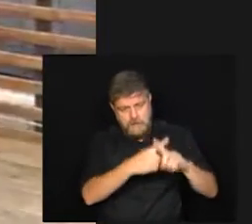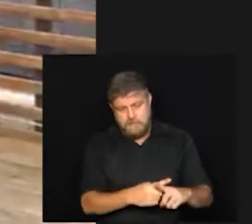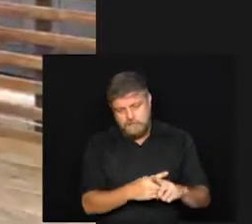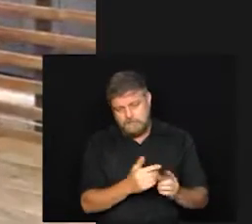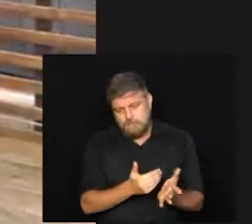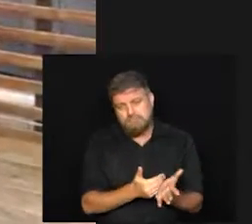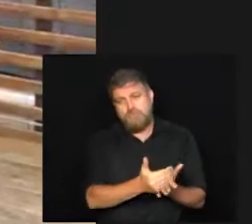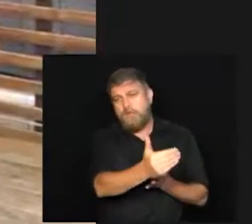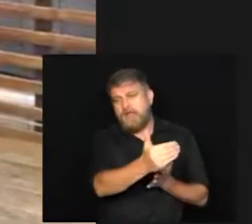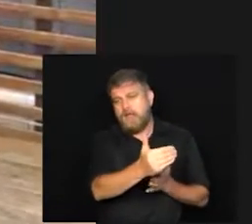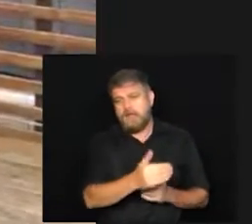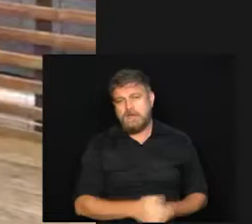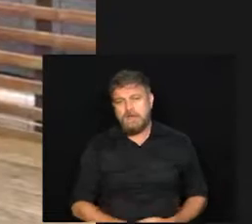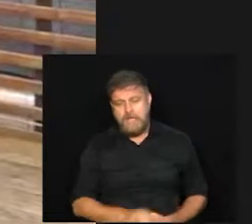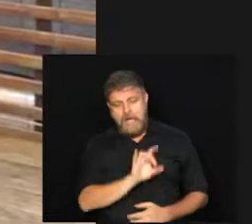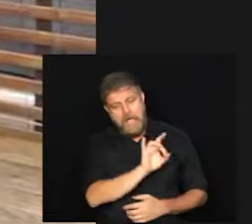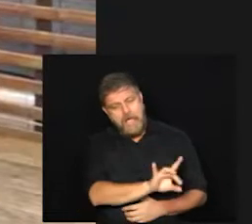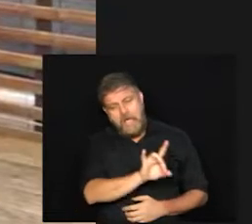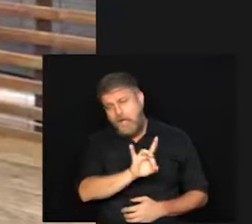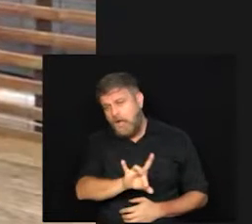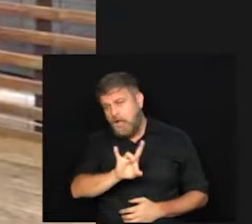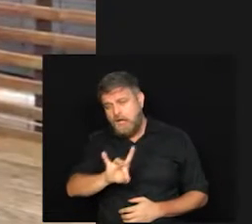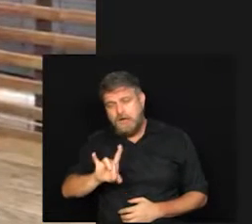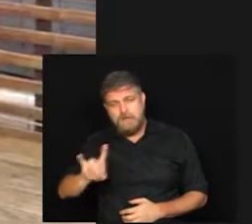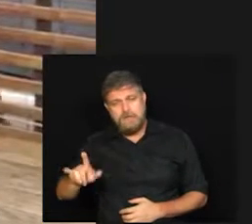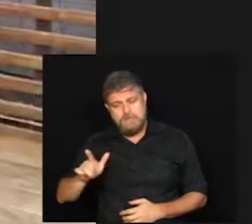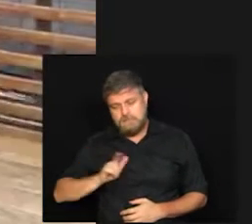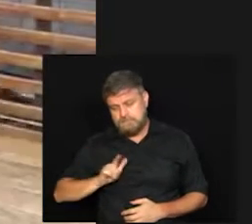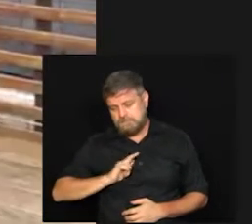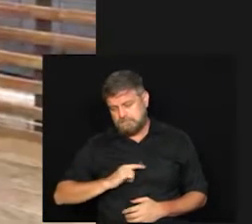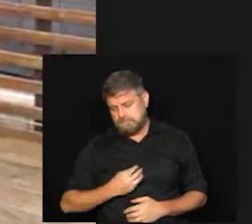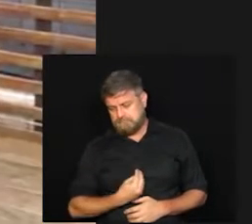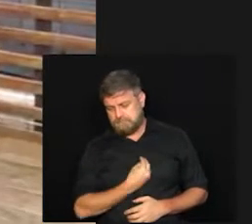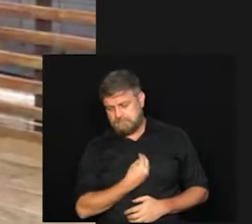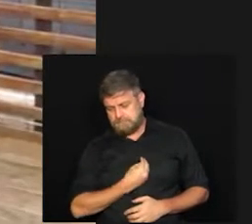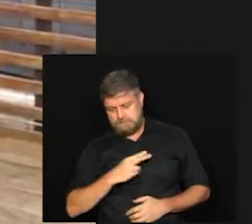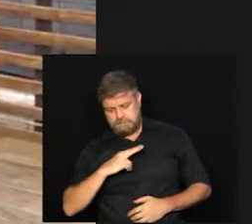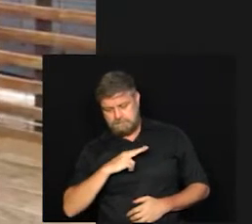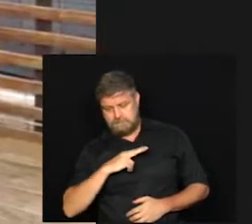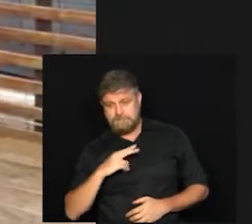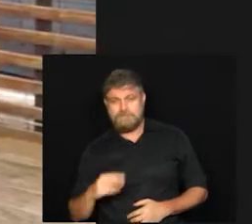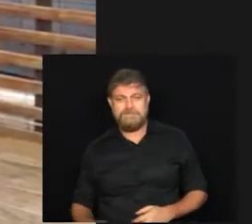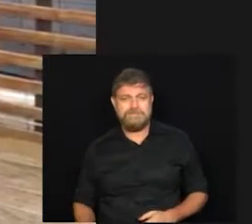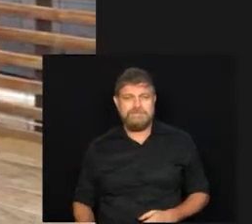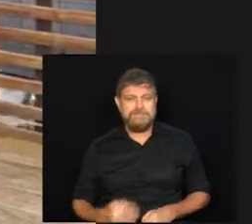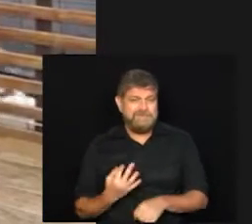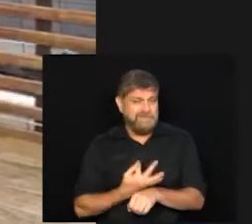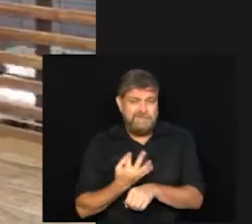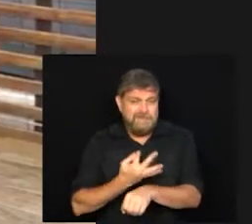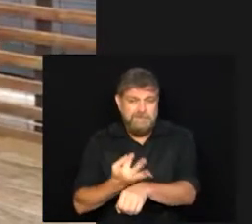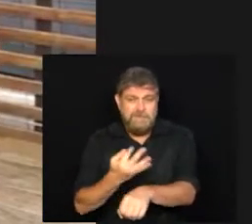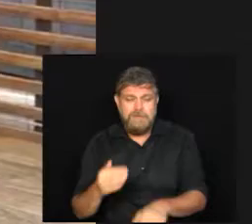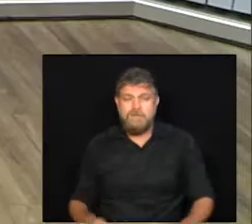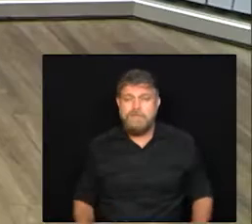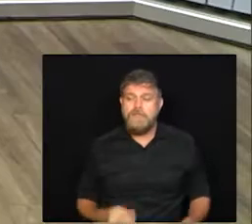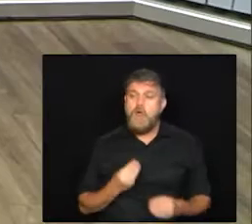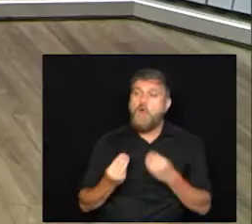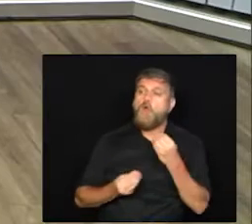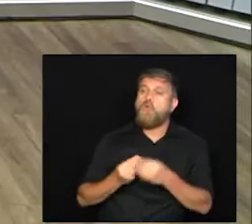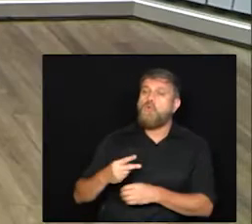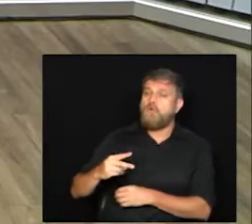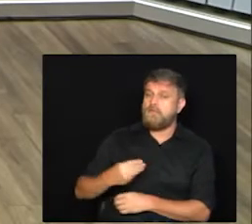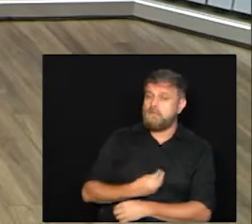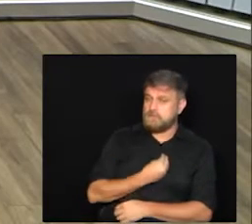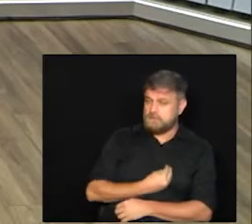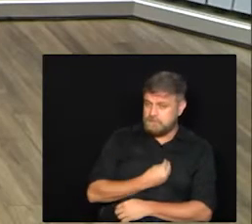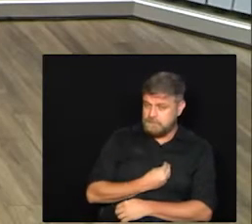né? E cada um dentro das suas condições, a gente vai levando. Hoje, como tem sido a sua rotina? Você disse que